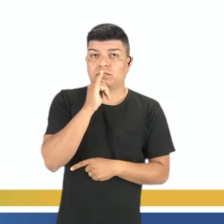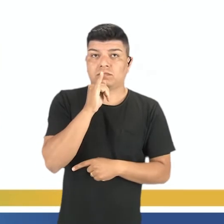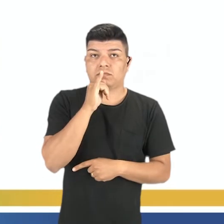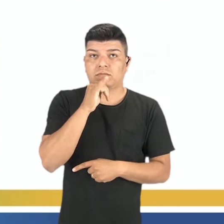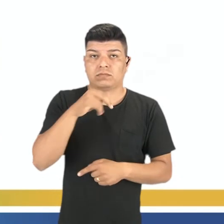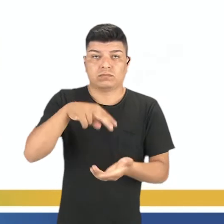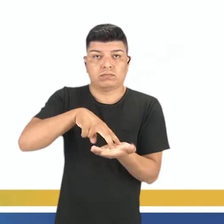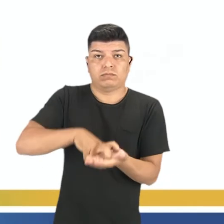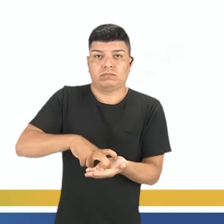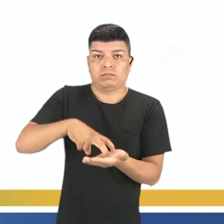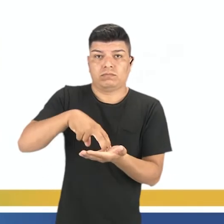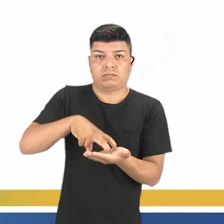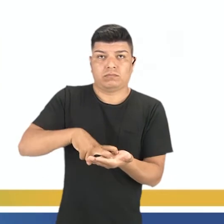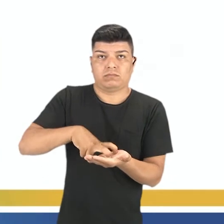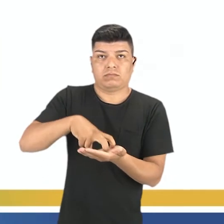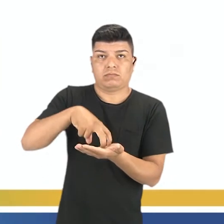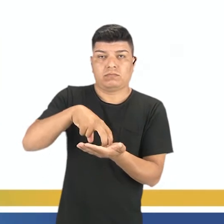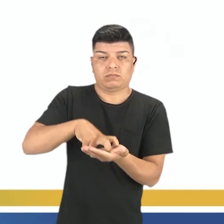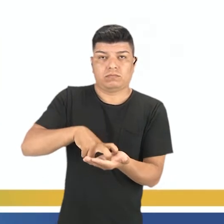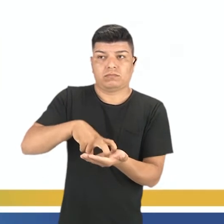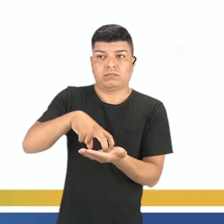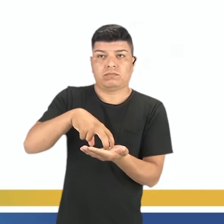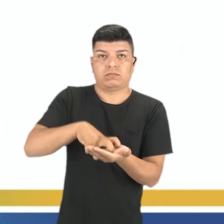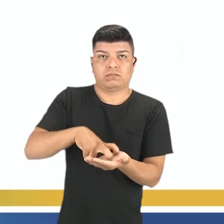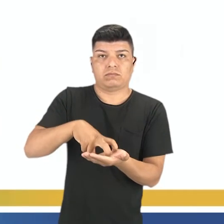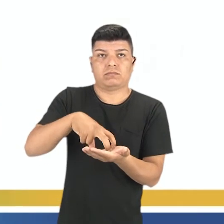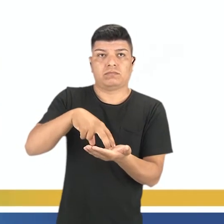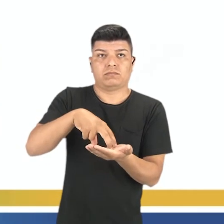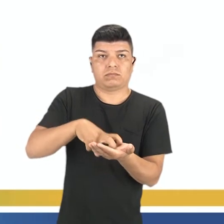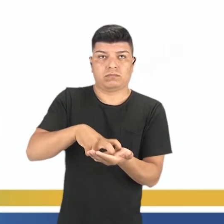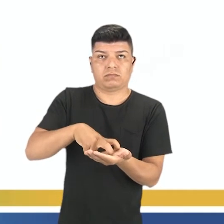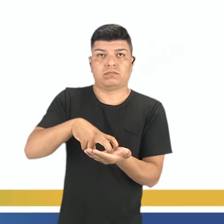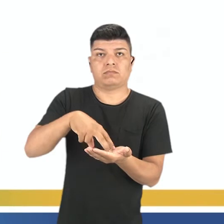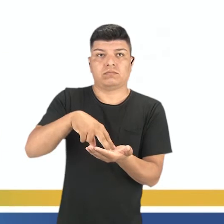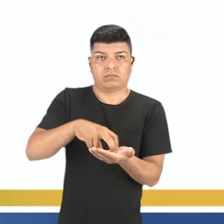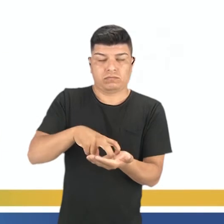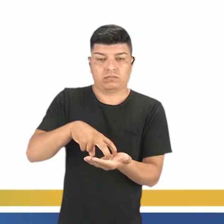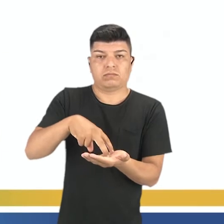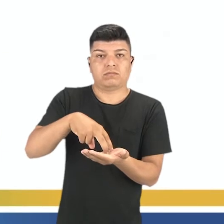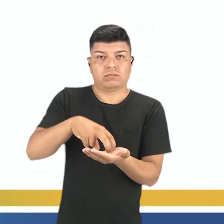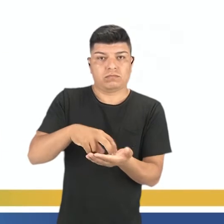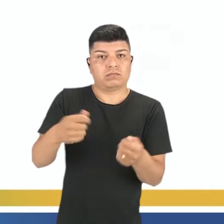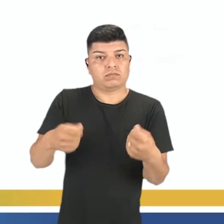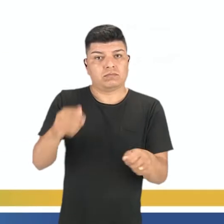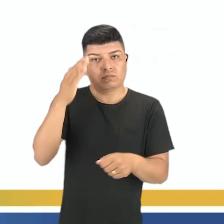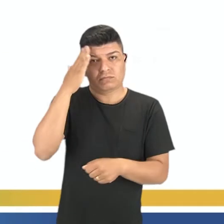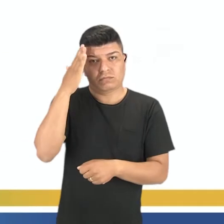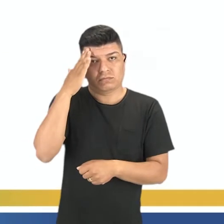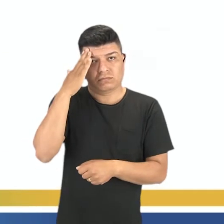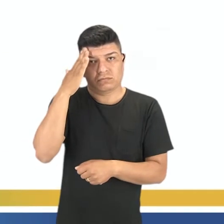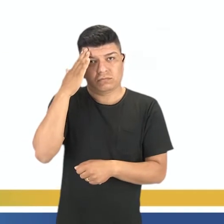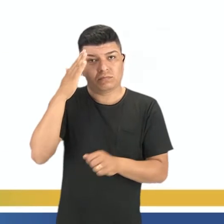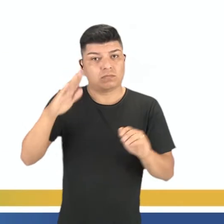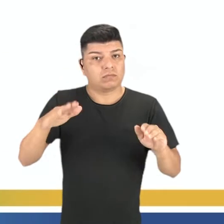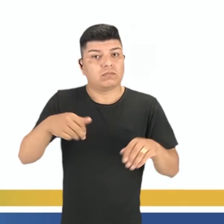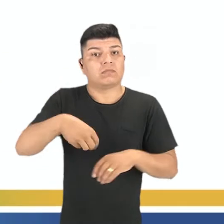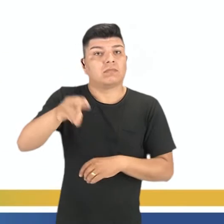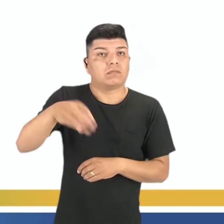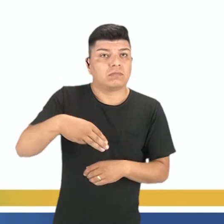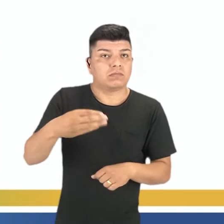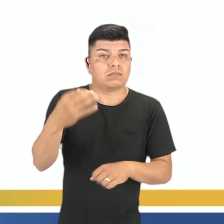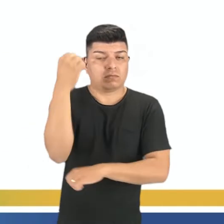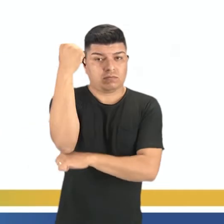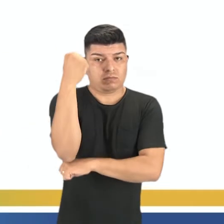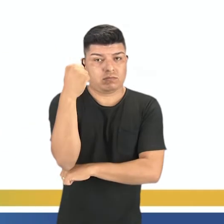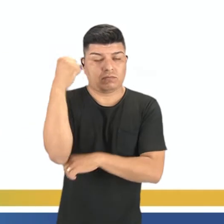agachamentos: agachamento isométrico e o agachamento isotônico. Eu preciso entender isso. Por quê? Quem é a resistência da força?